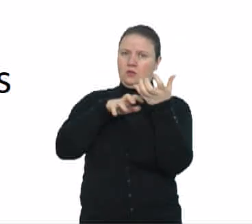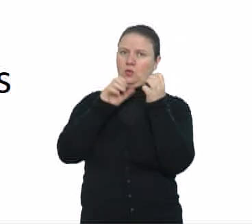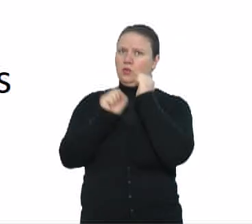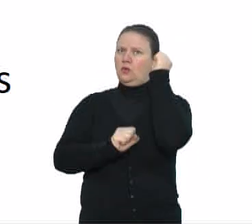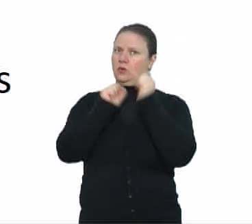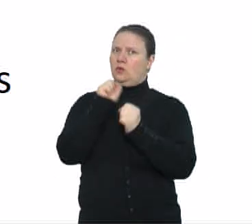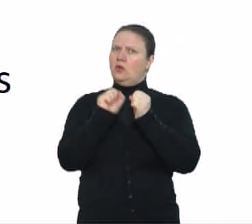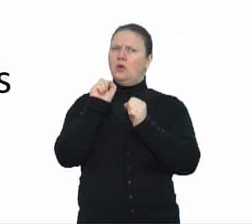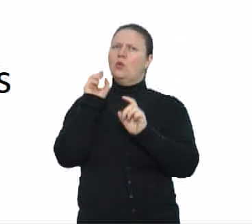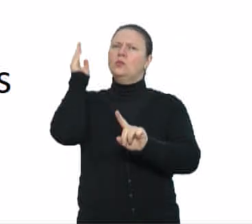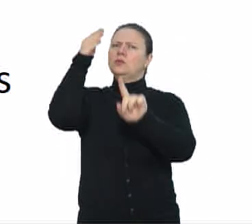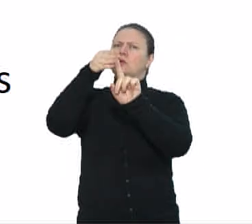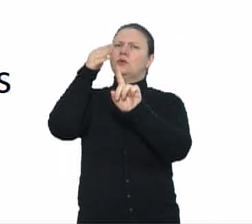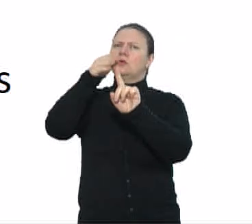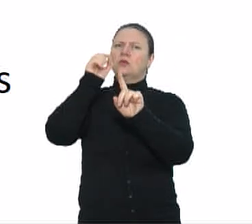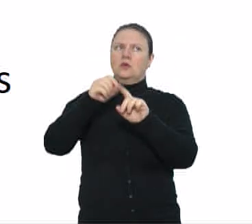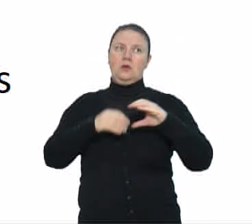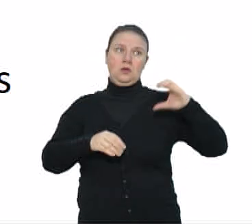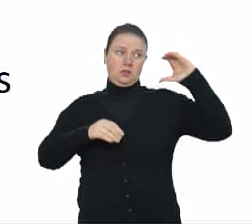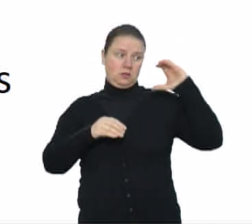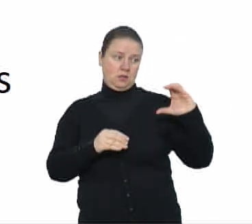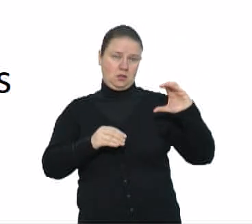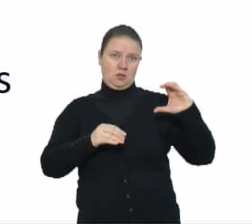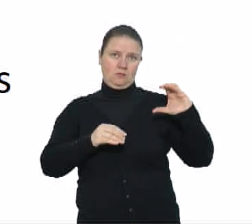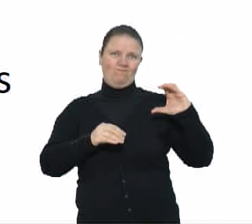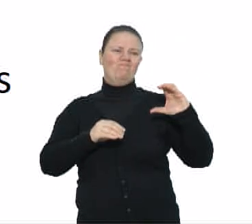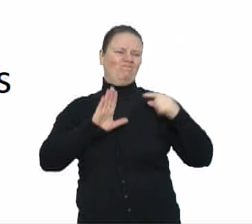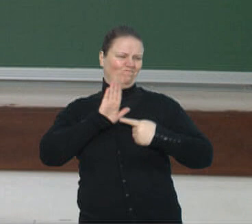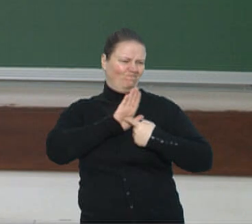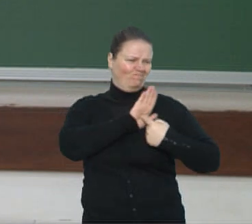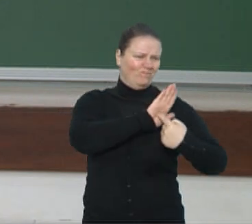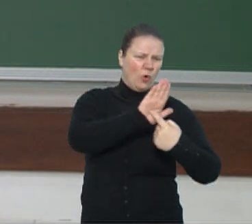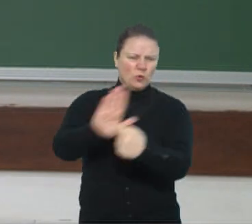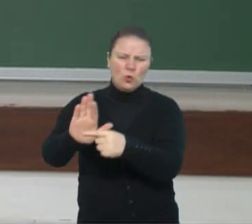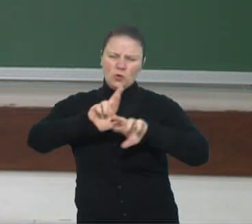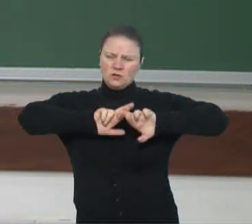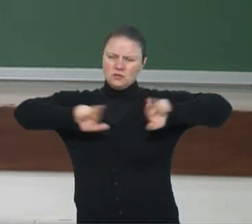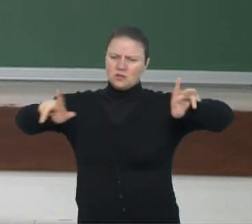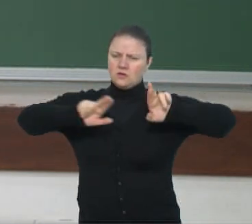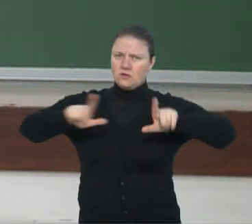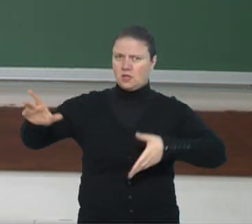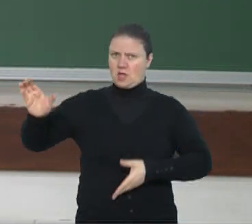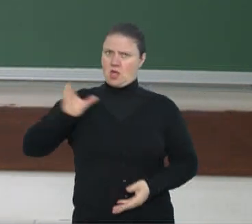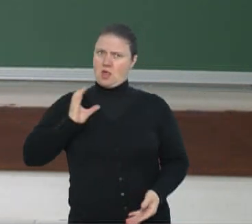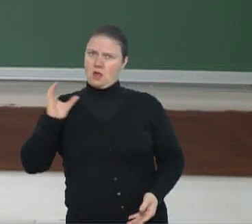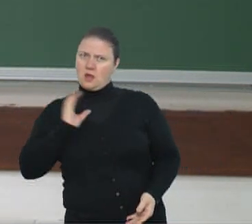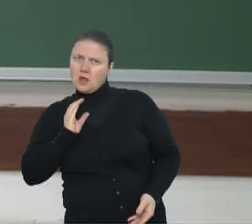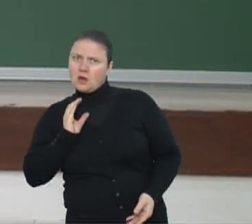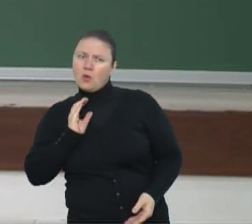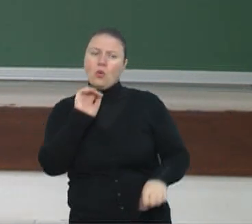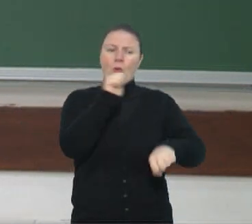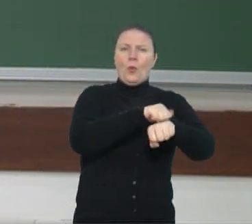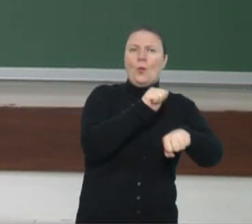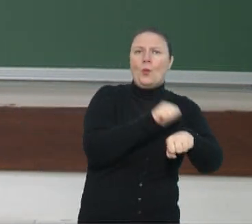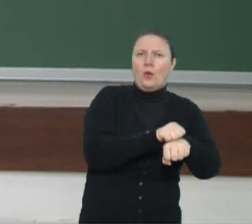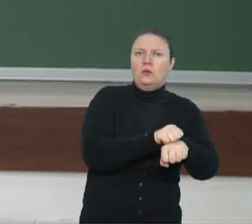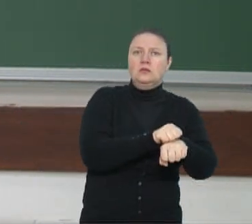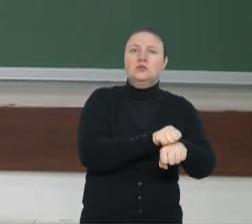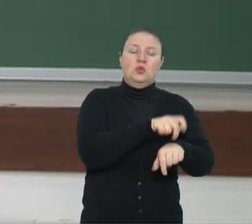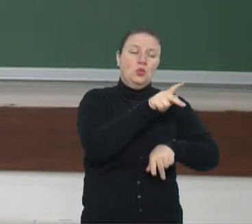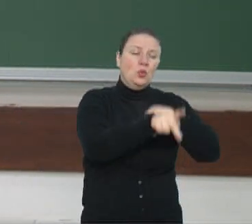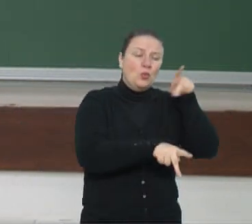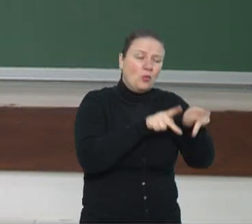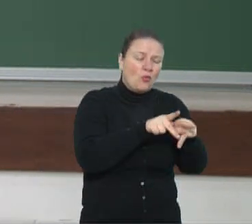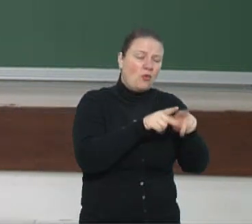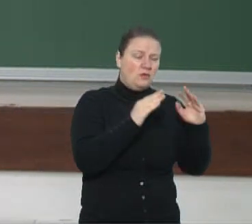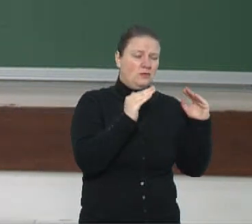C. Enfatizou a diferença entre pobres e ricos. Os pobres morando nas slums, nas vilas operárias, que eram